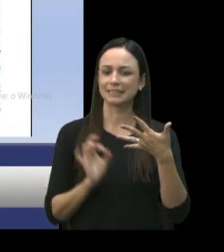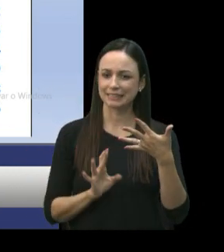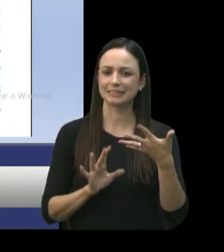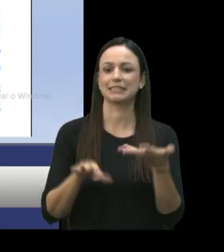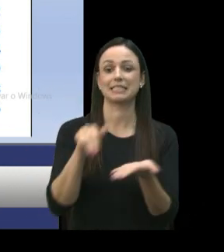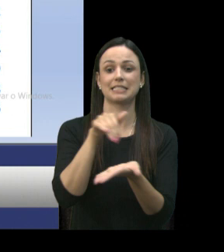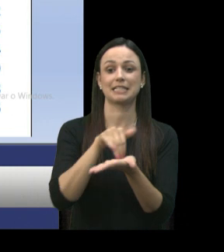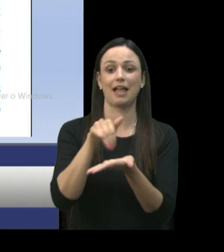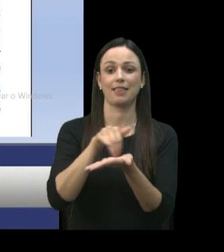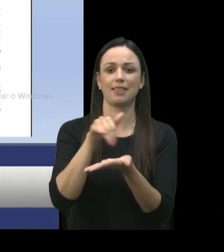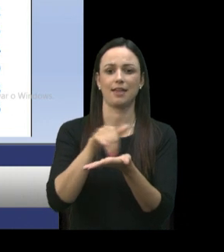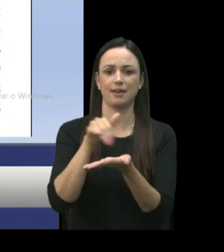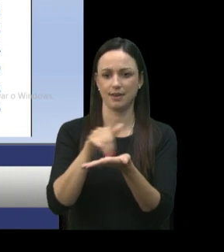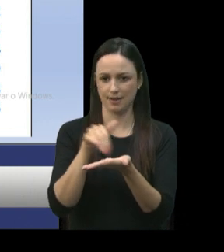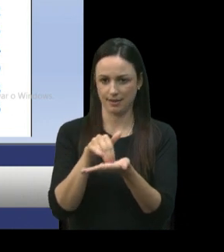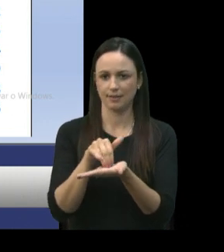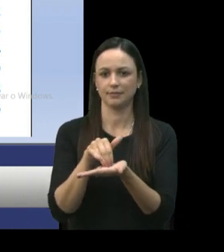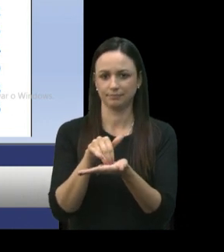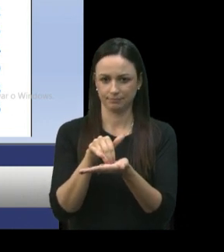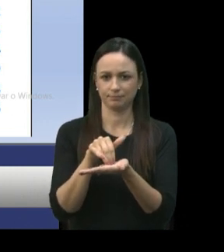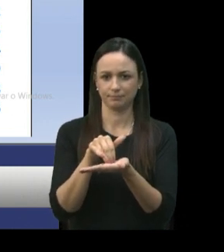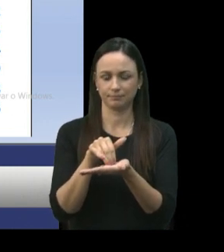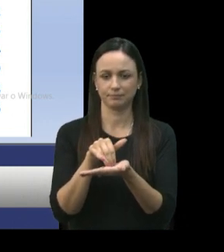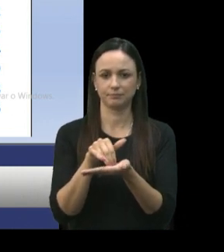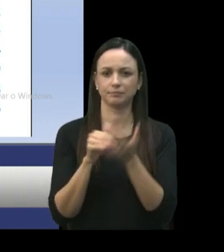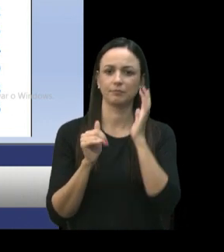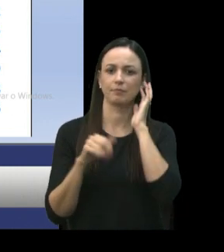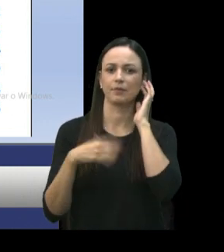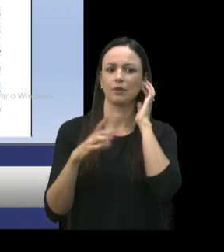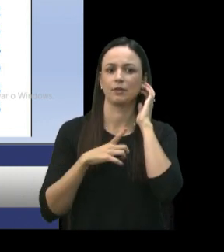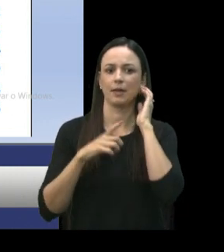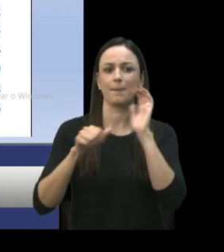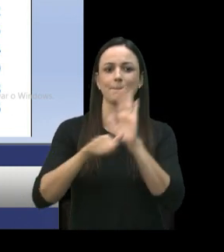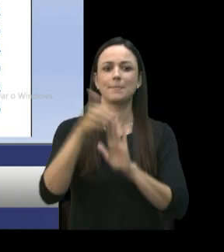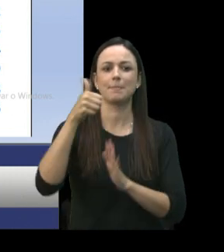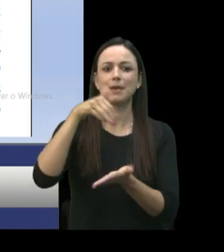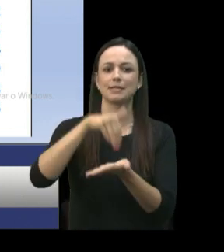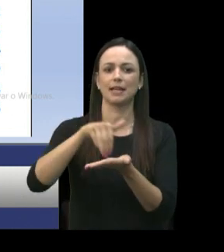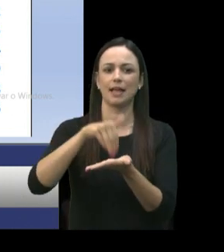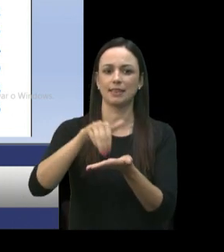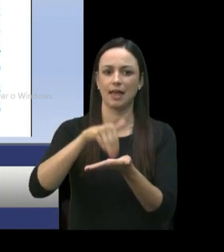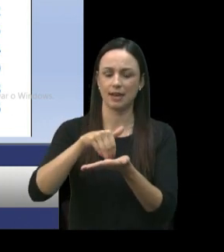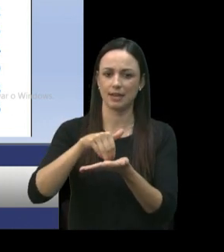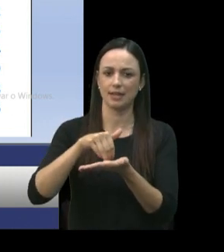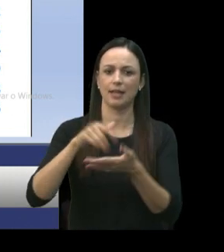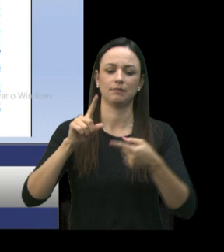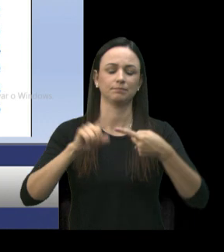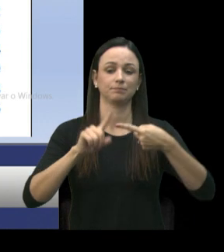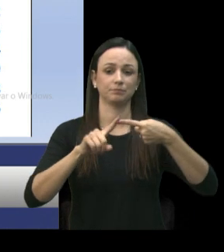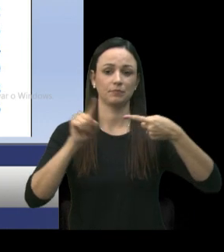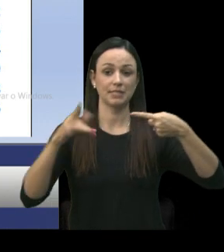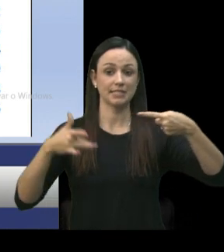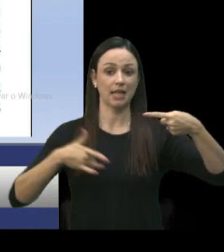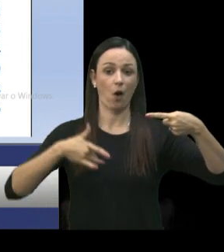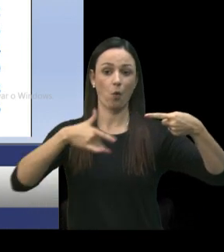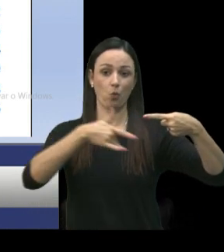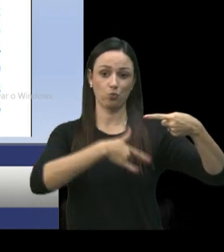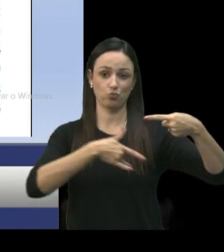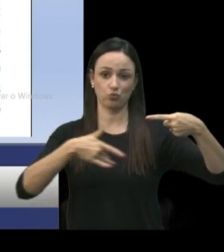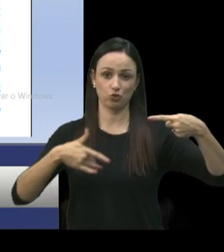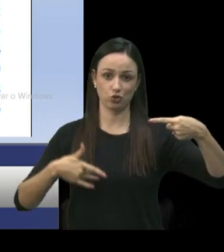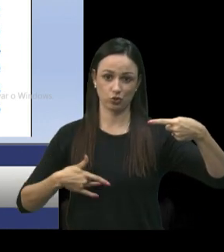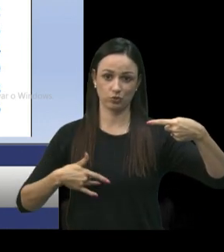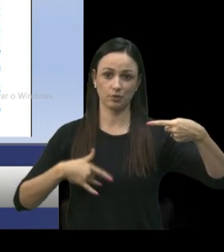cada secretaria correspondente. Então, nós temos a primeira secretaria aí, Secretaria de Saúde, com